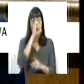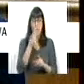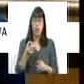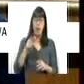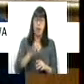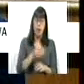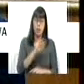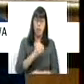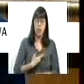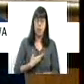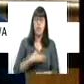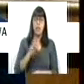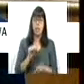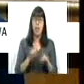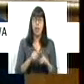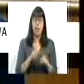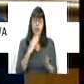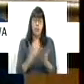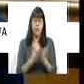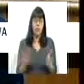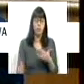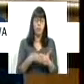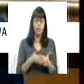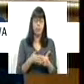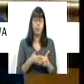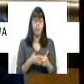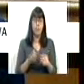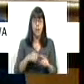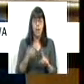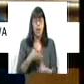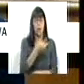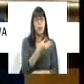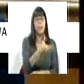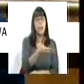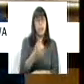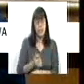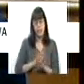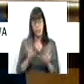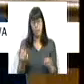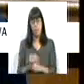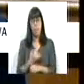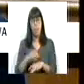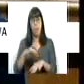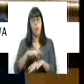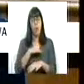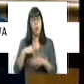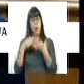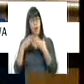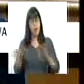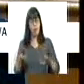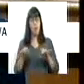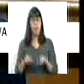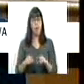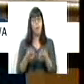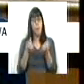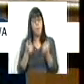Governo anterior, o Governo do PSD-CDS, acabou por encerrar ainda em 2015. Ora, o serviço de consulta aberta é, de